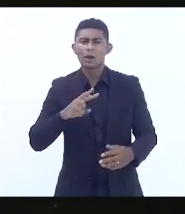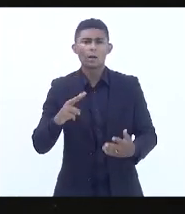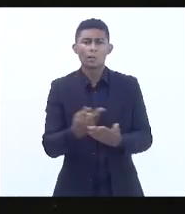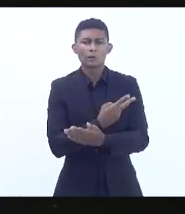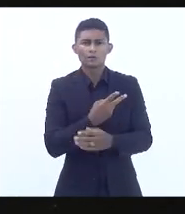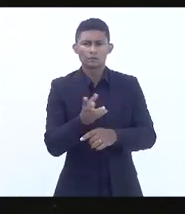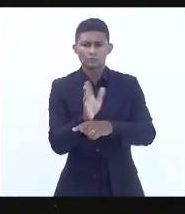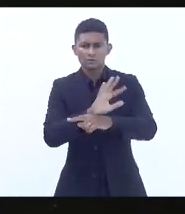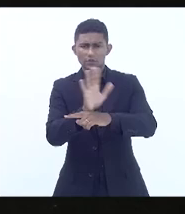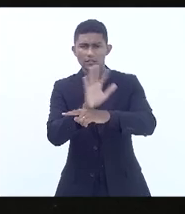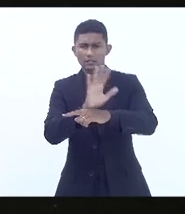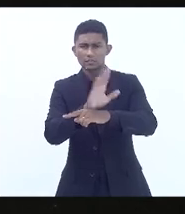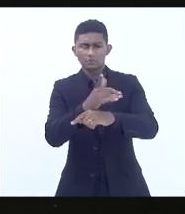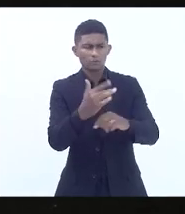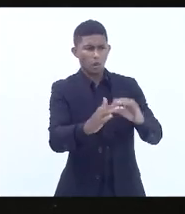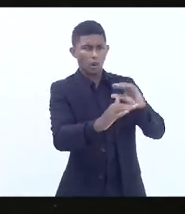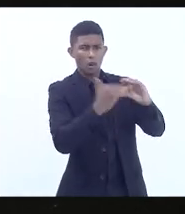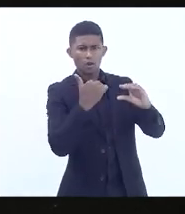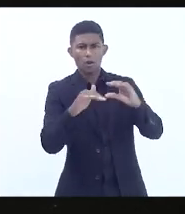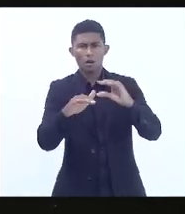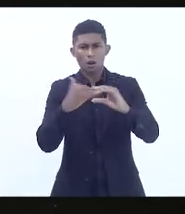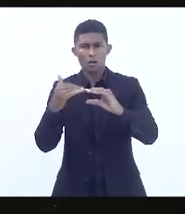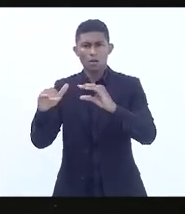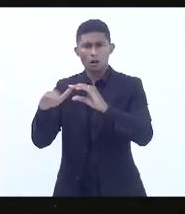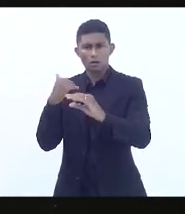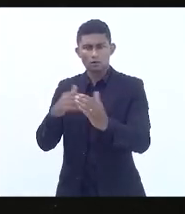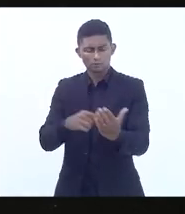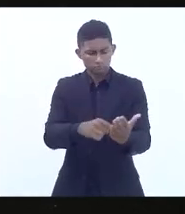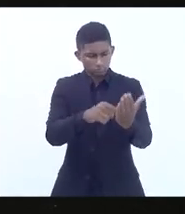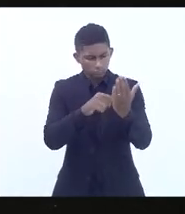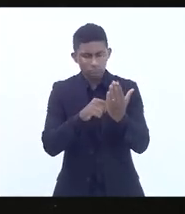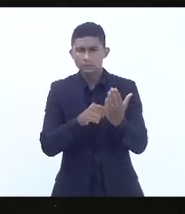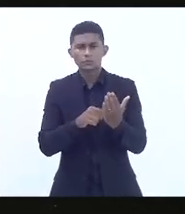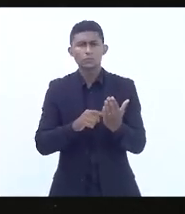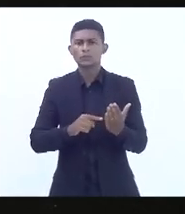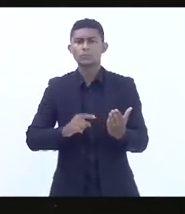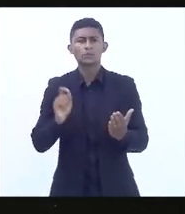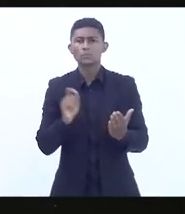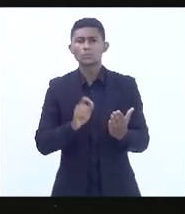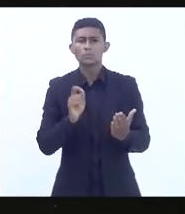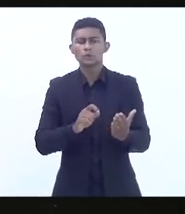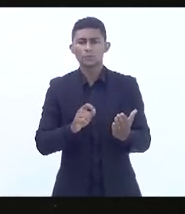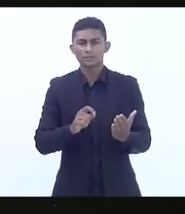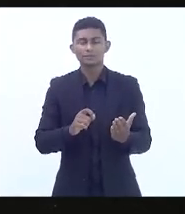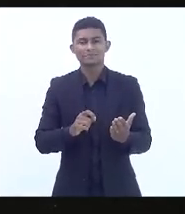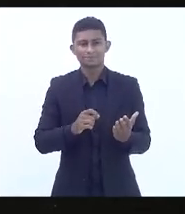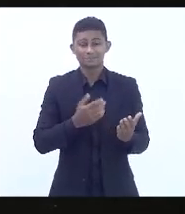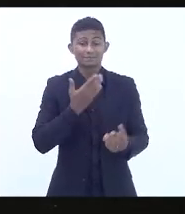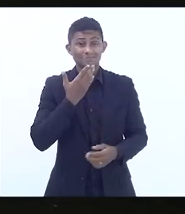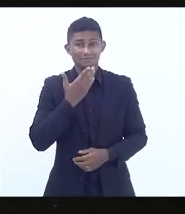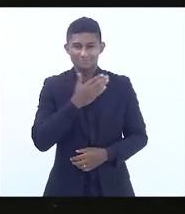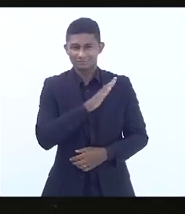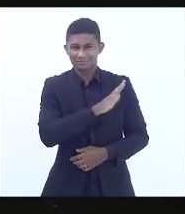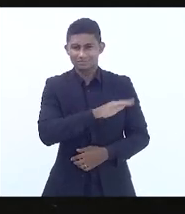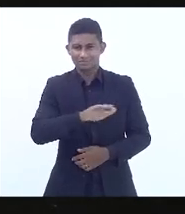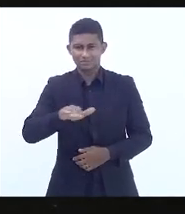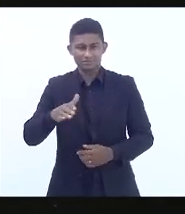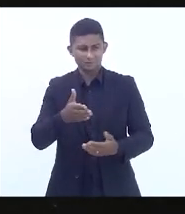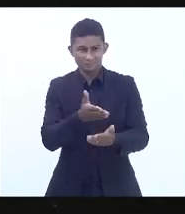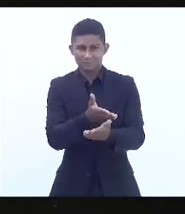vídeos que, supostamente, menores de idade estavam